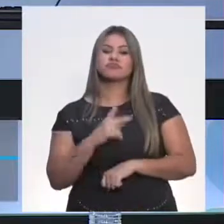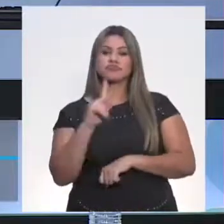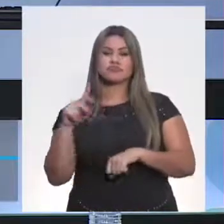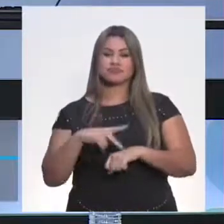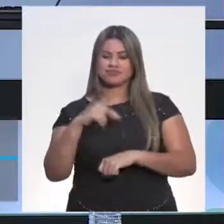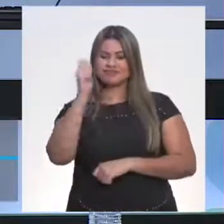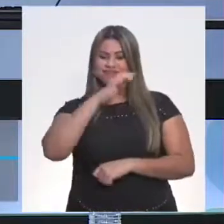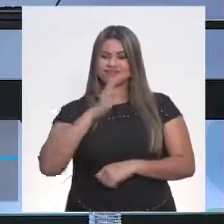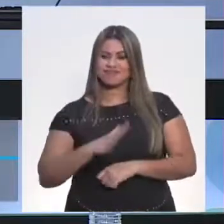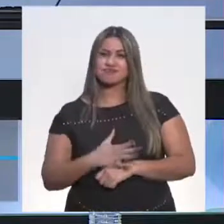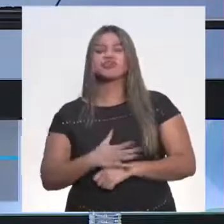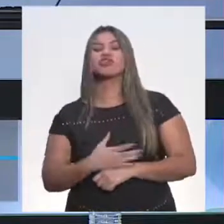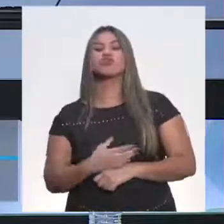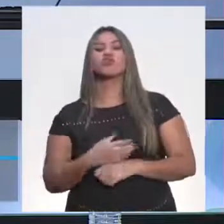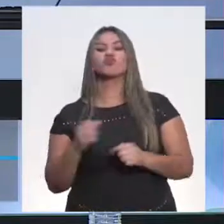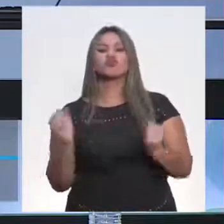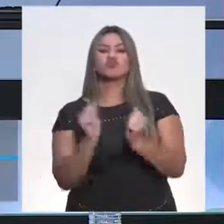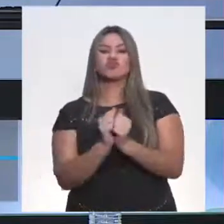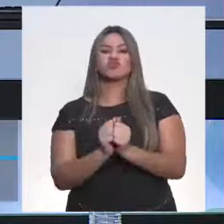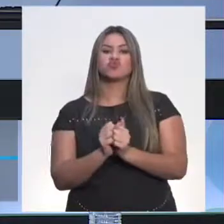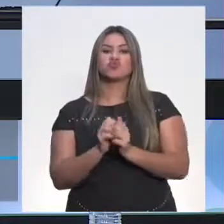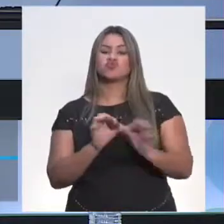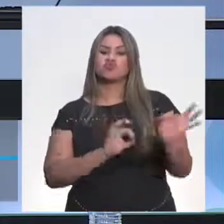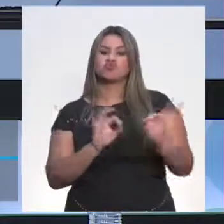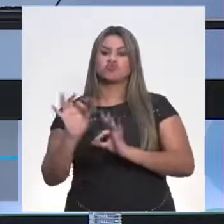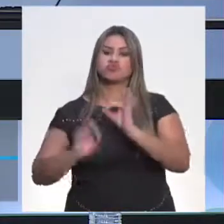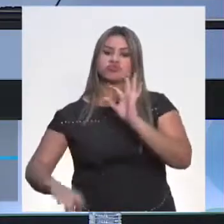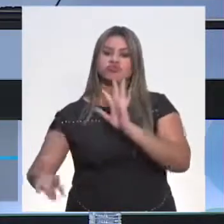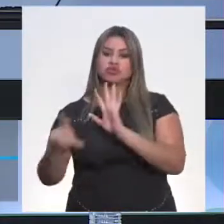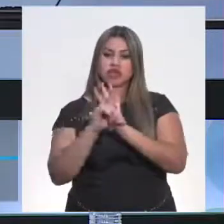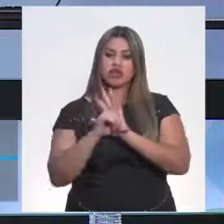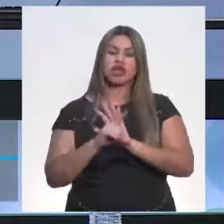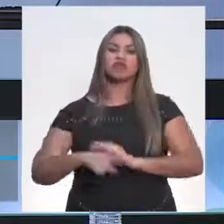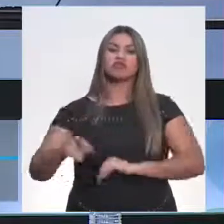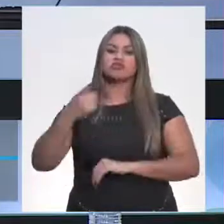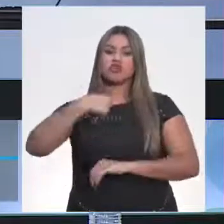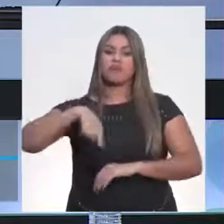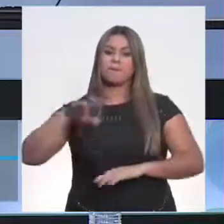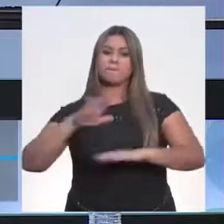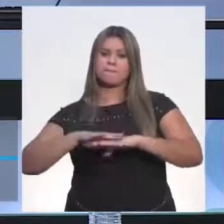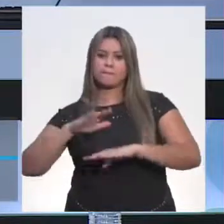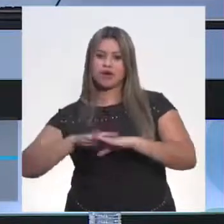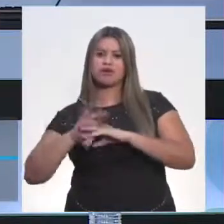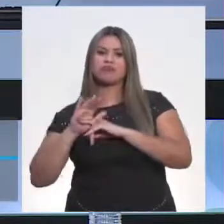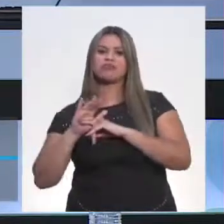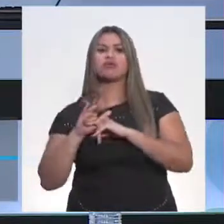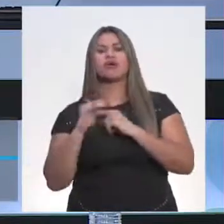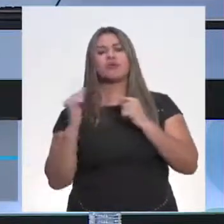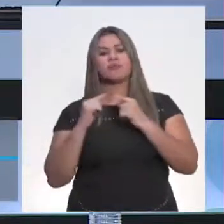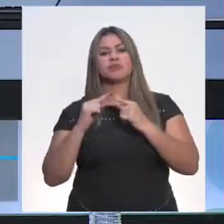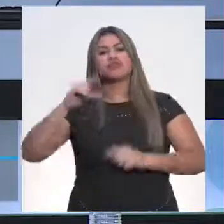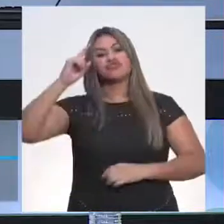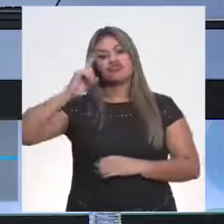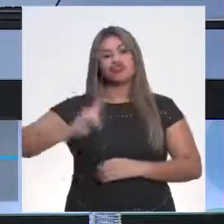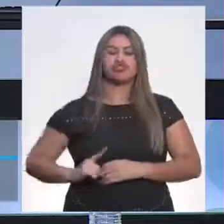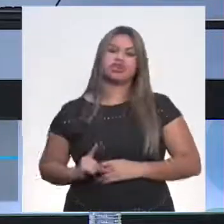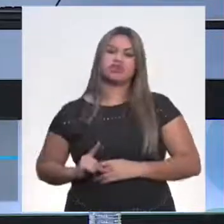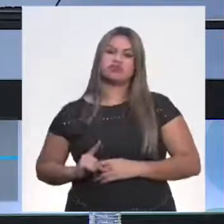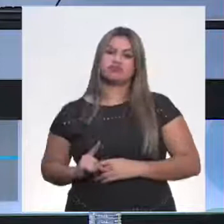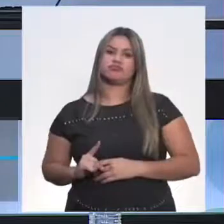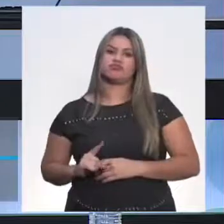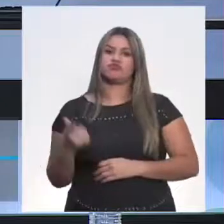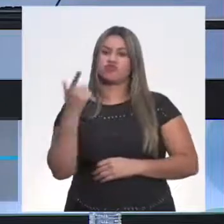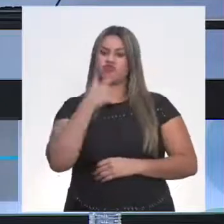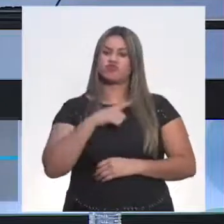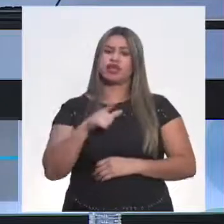conjunto de leis a nossa participação é um direito é um direito conquistado como nós vimos ao longo de séculos